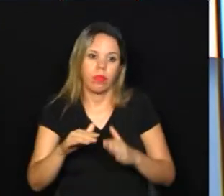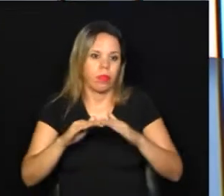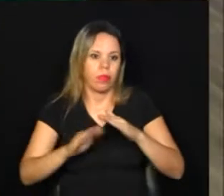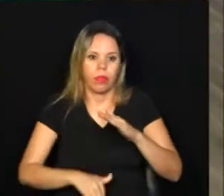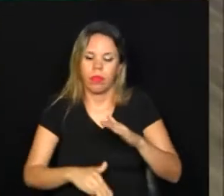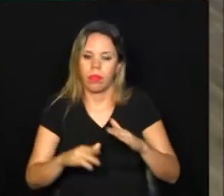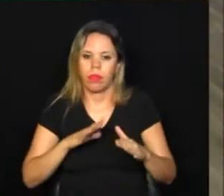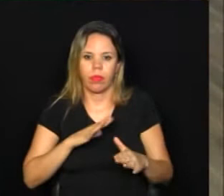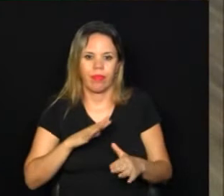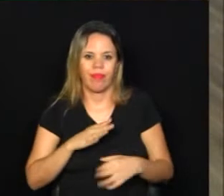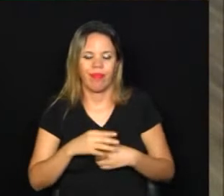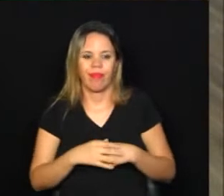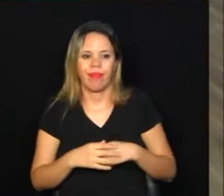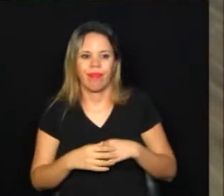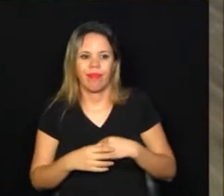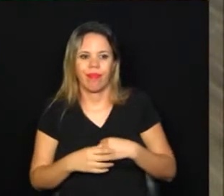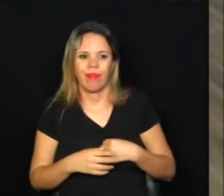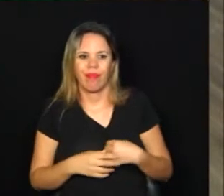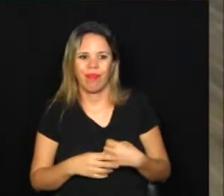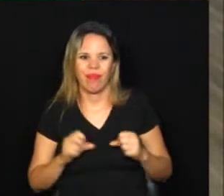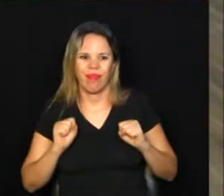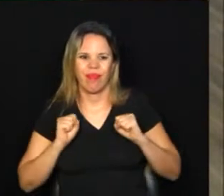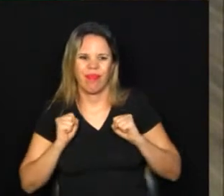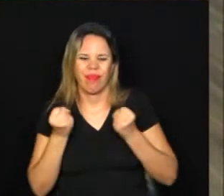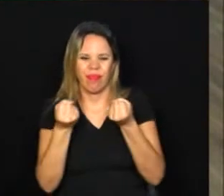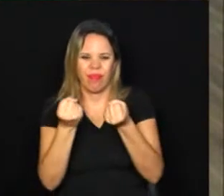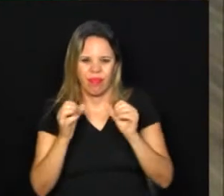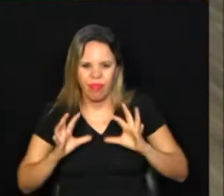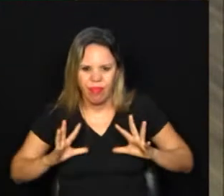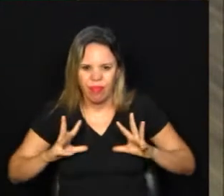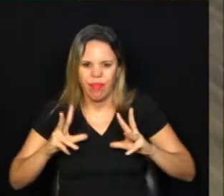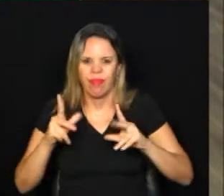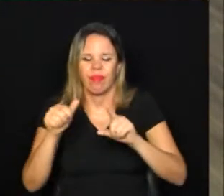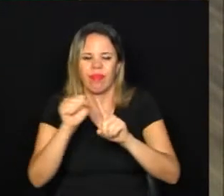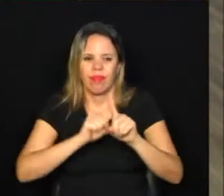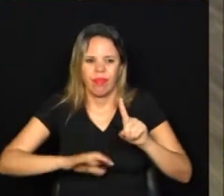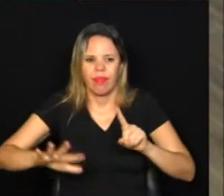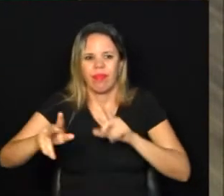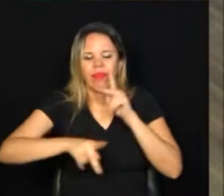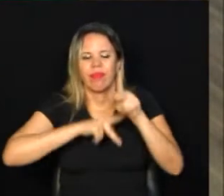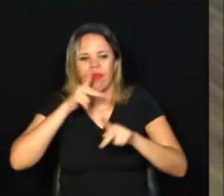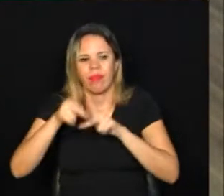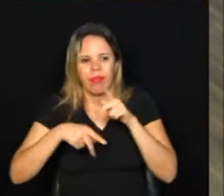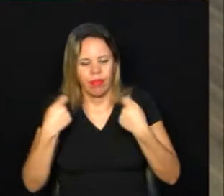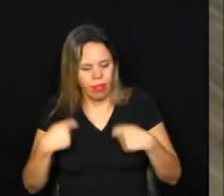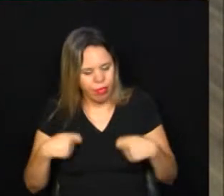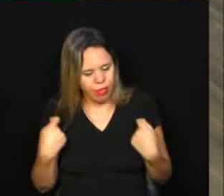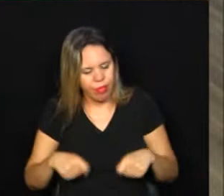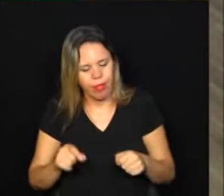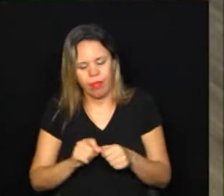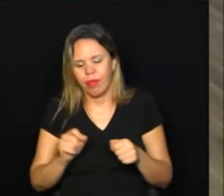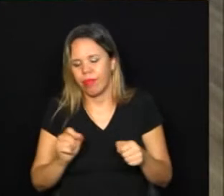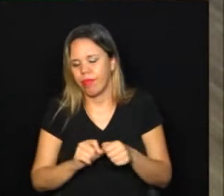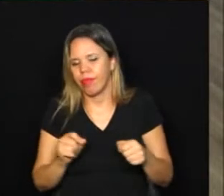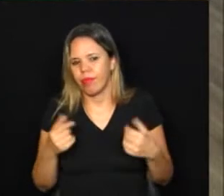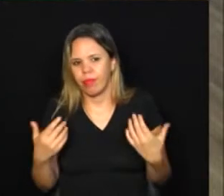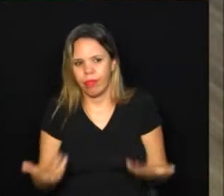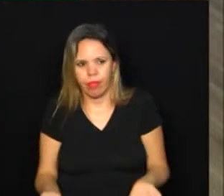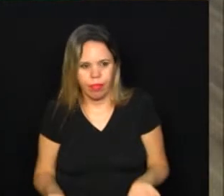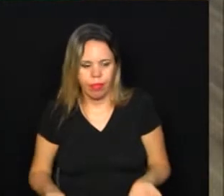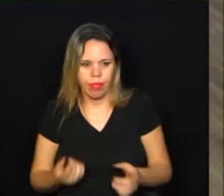nossa cidade. Isso é um esforço que toda a sociedade, toda a comunidade precisa fazer, né?